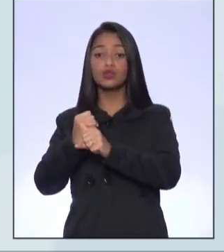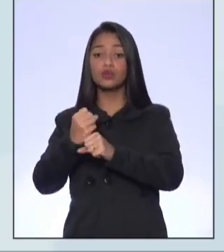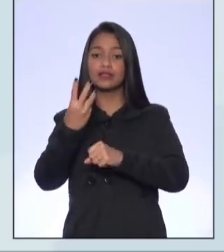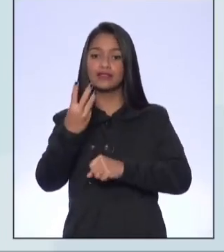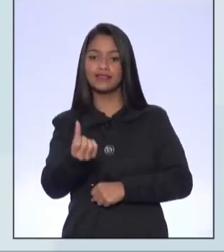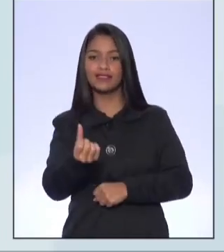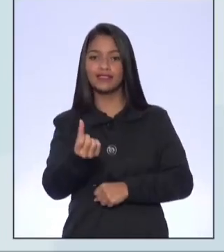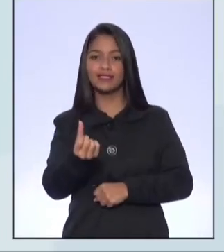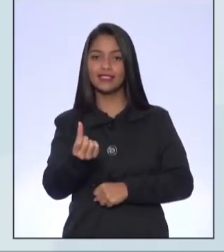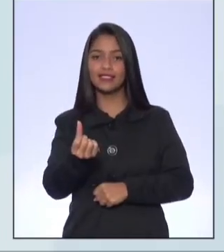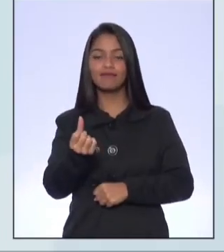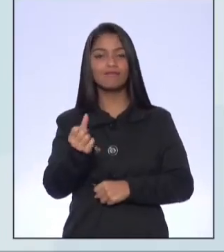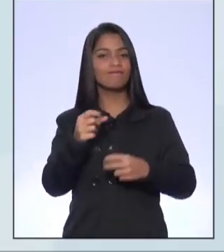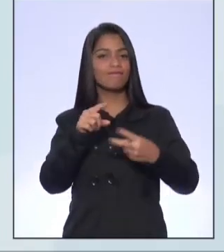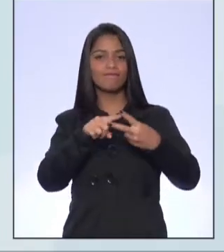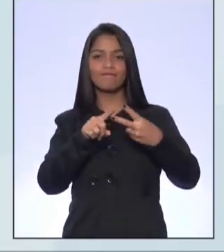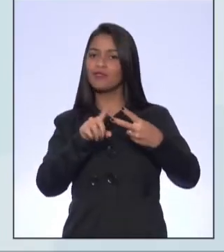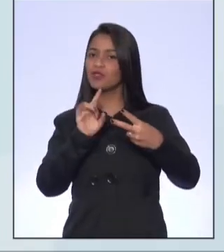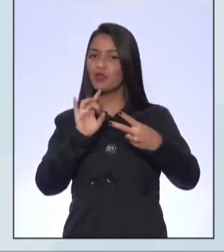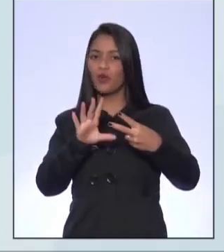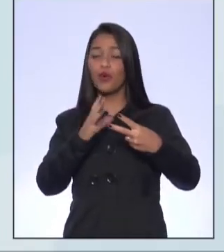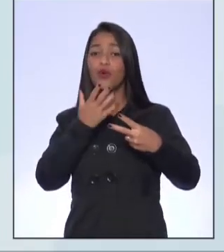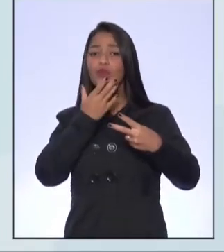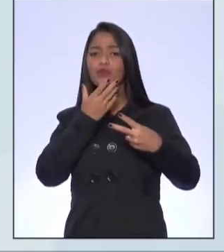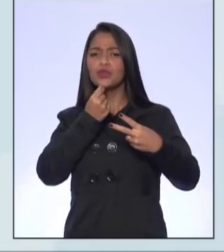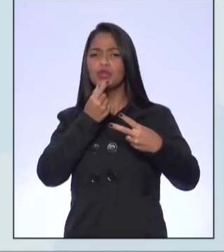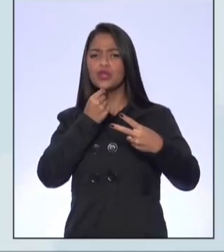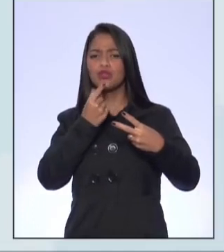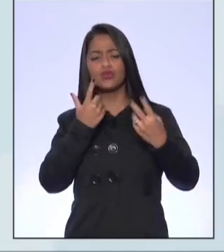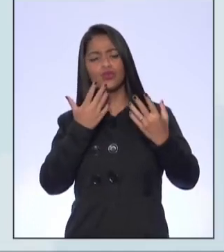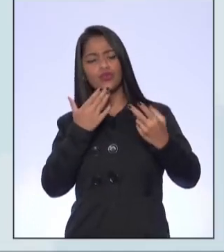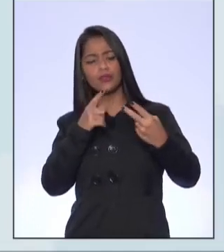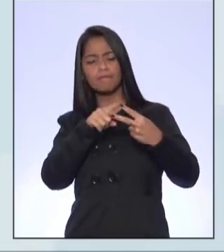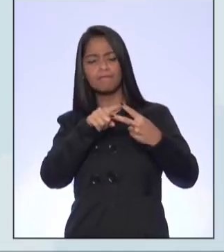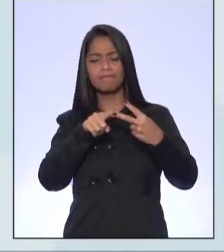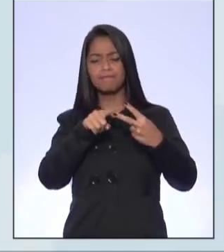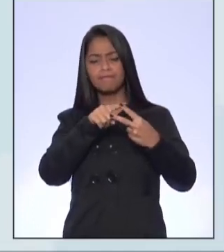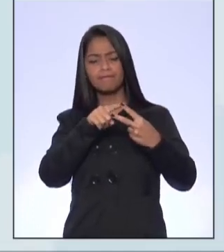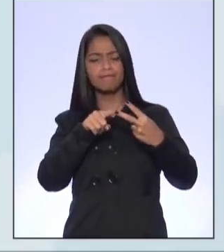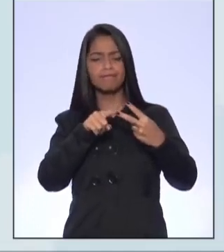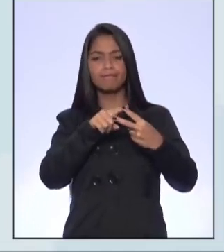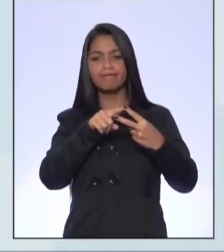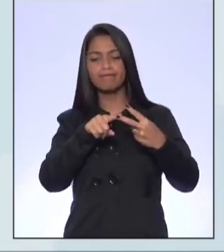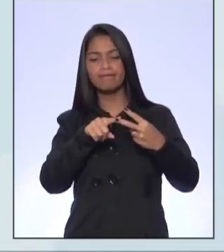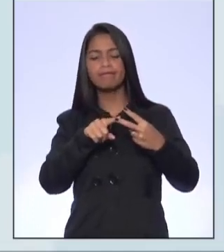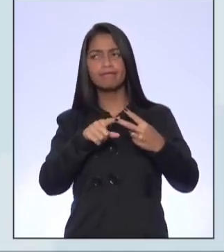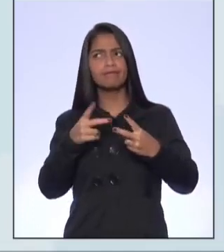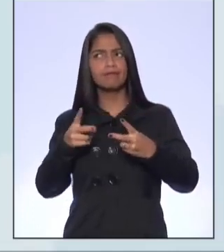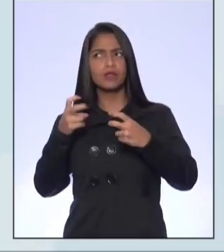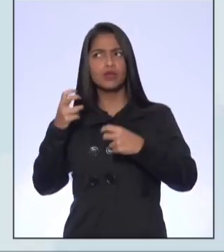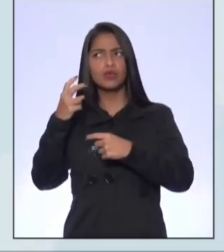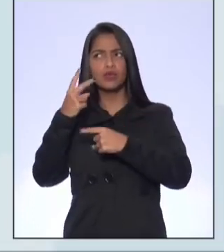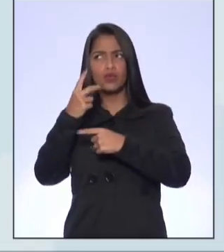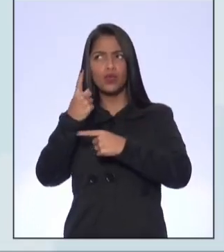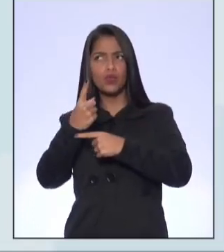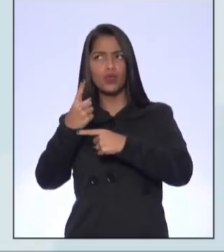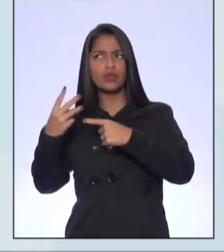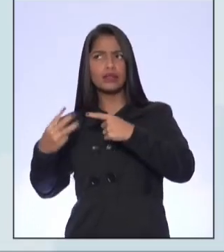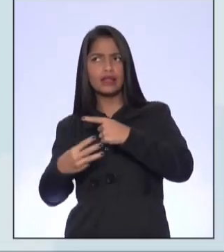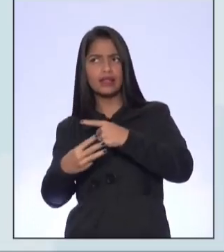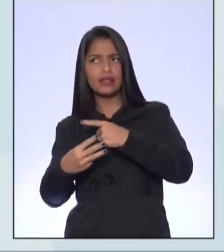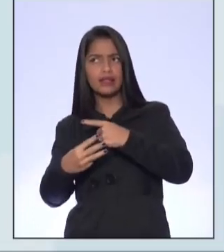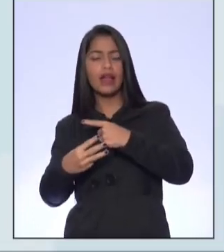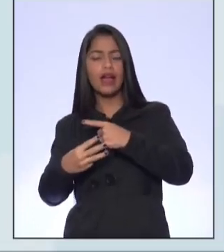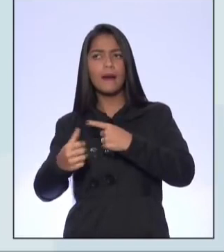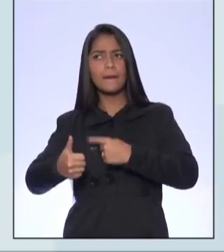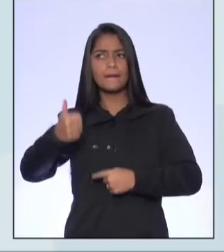Sim, isso mesmo. E aí ele ficou entre a A e a B. E depois ele comparou em relação à grandeza. Ele percebeu que um terço é maior que dois terços. Não.